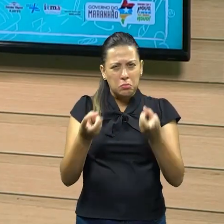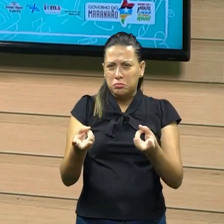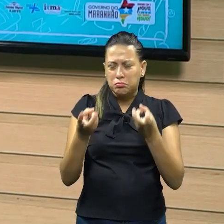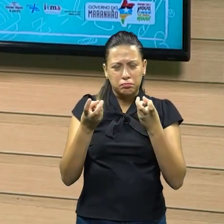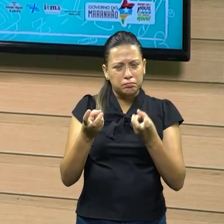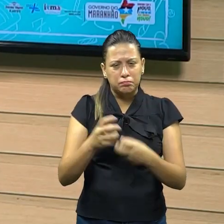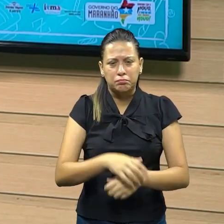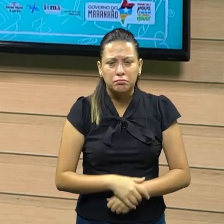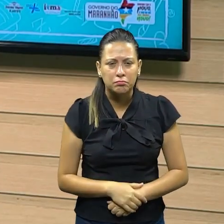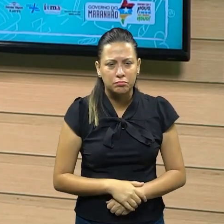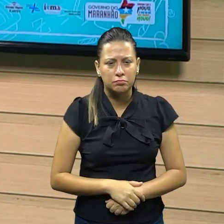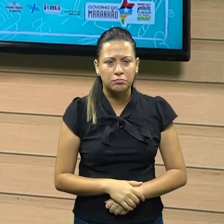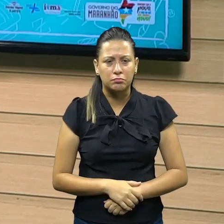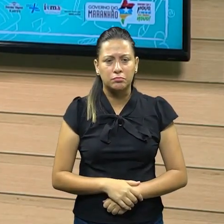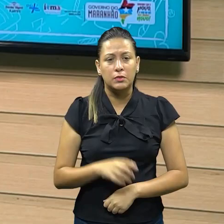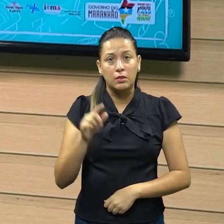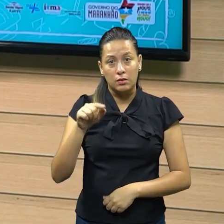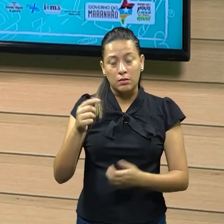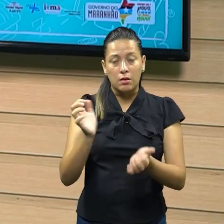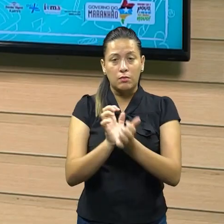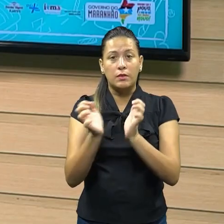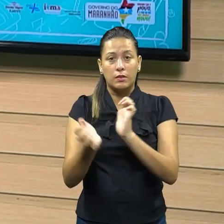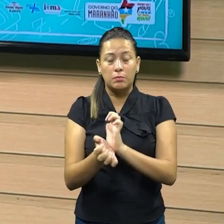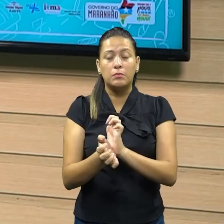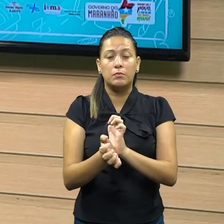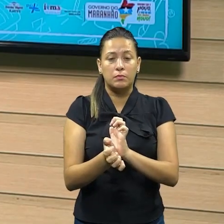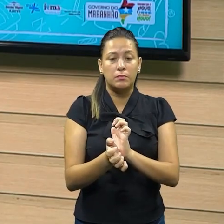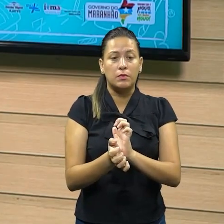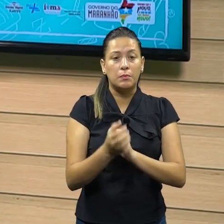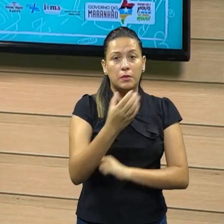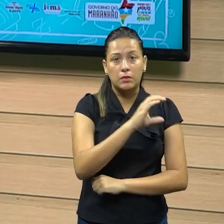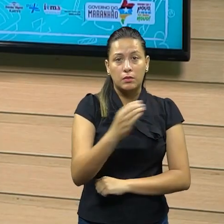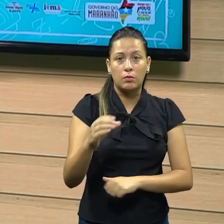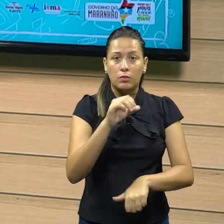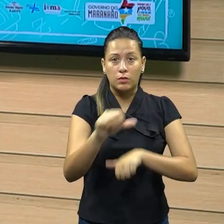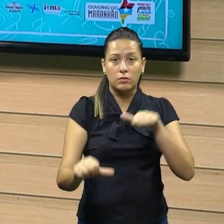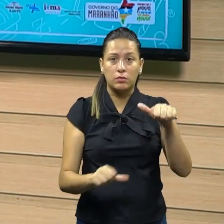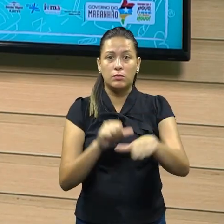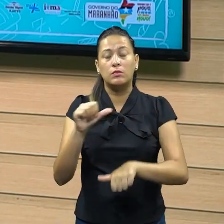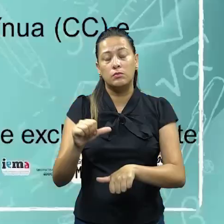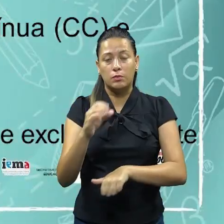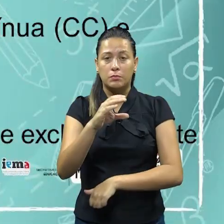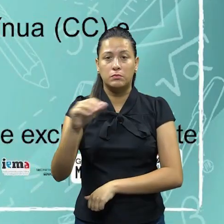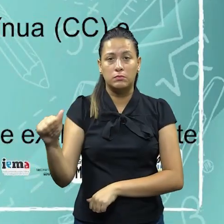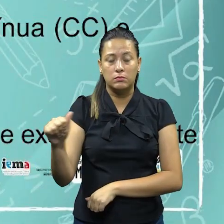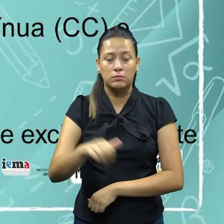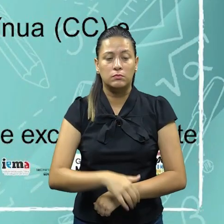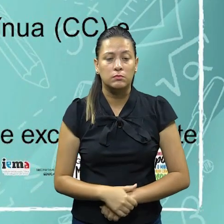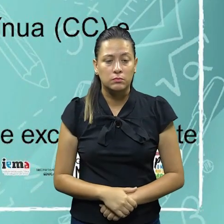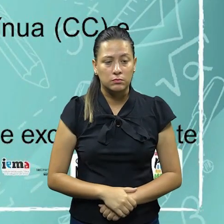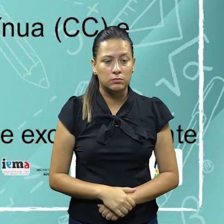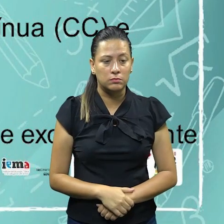você vai utilizar, esse aparelho converte esse tipo de corrente em corrente contínua.